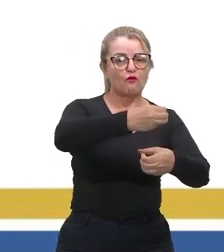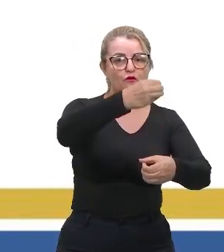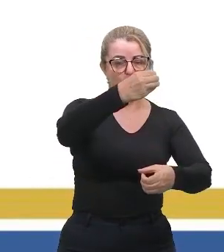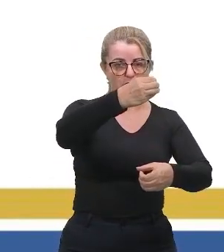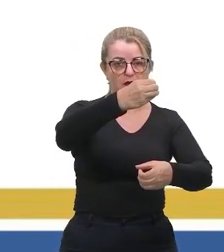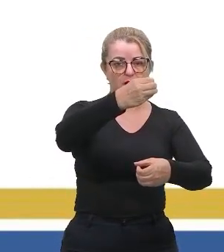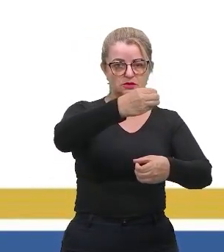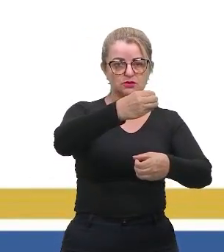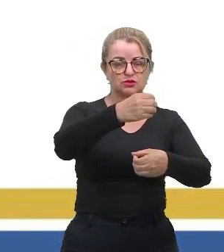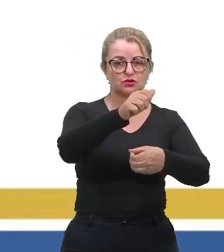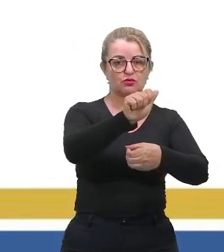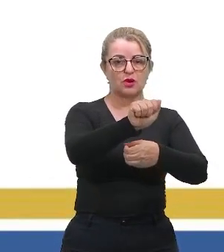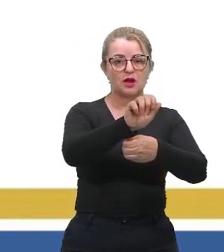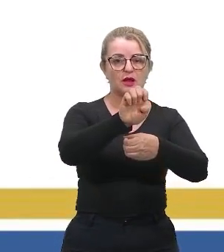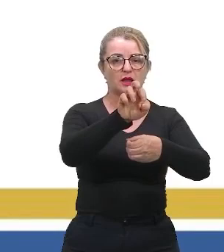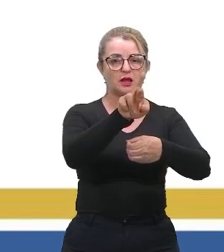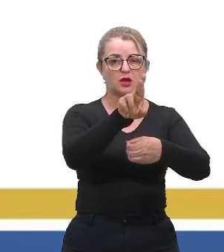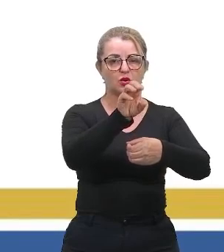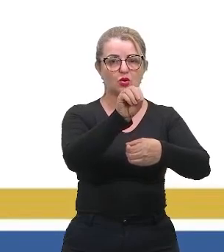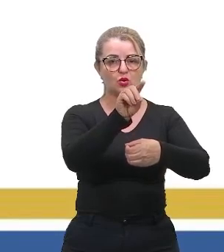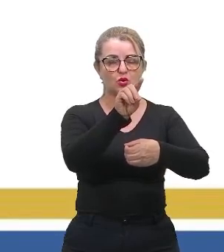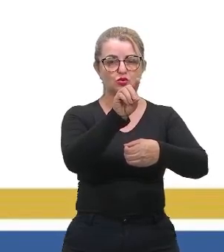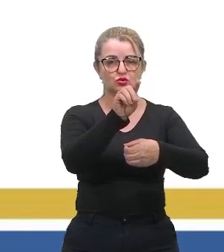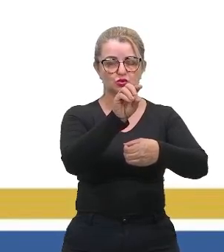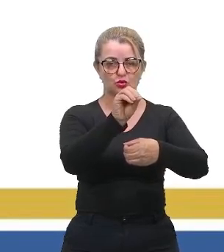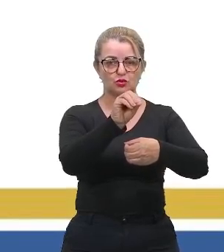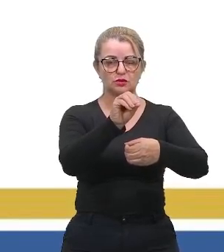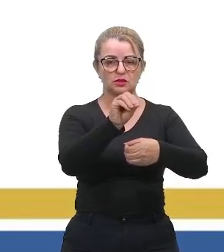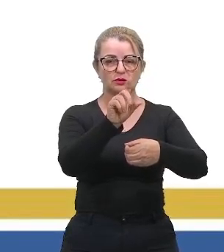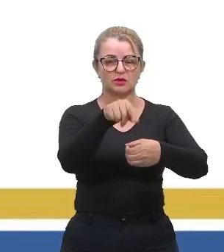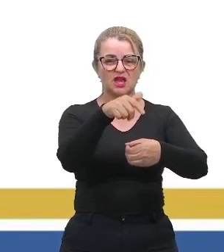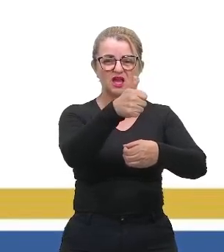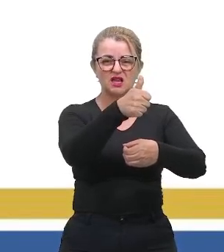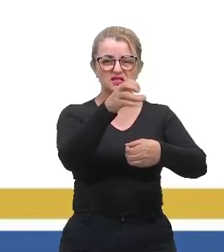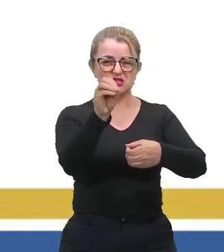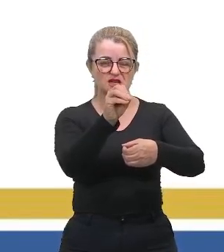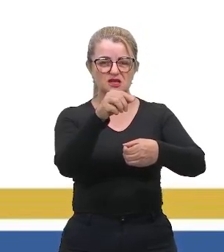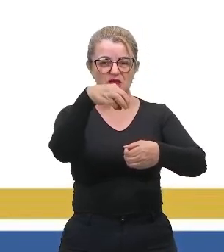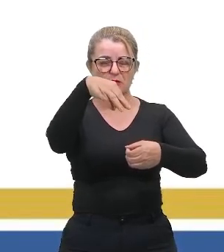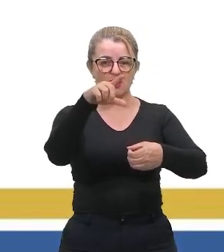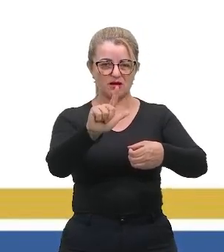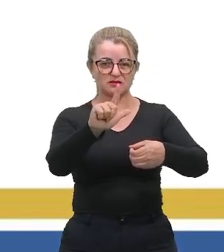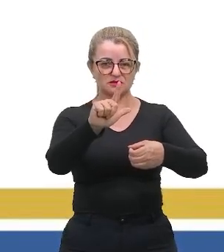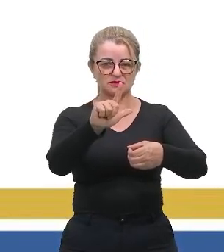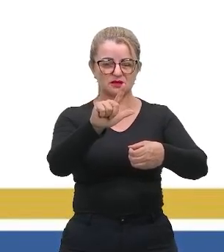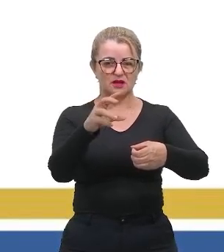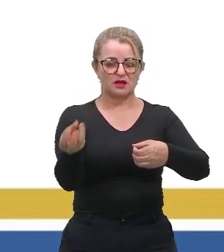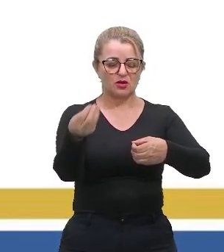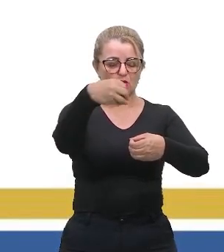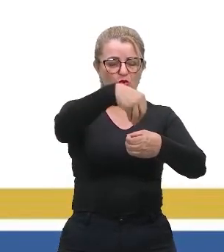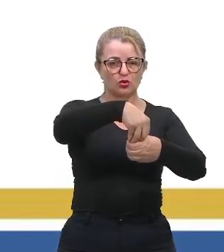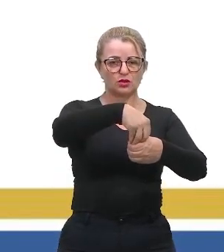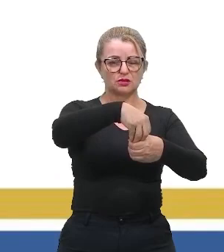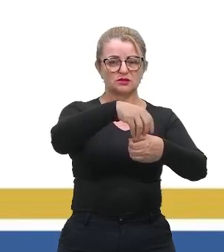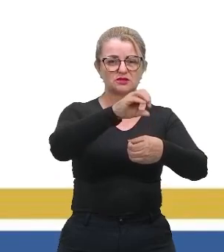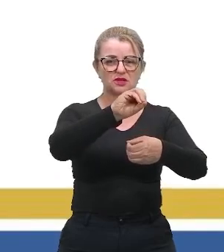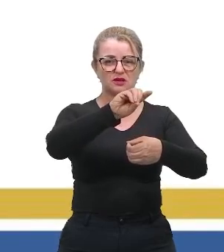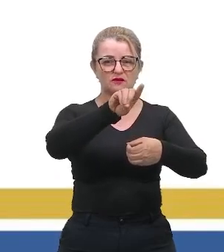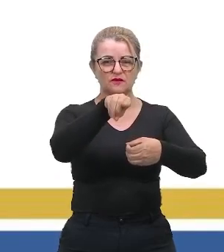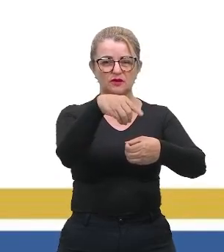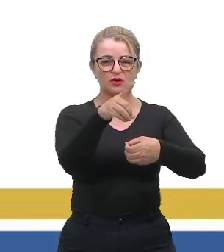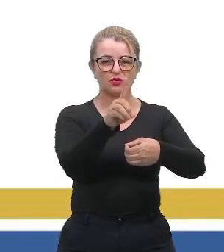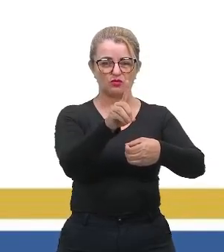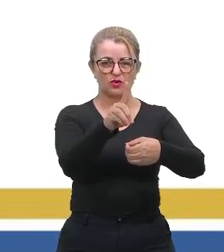de um aerosol de capacidade igual a 100 ml, contendo 0,1 mol de